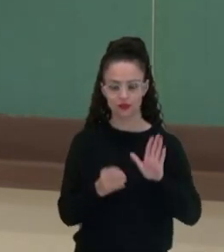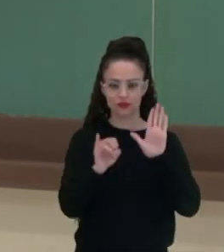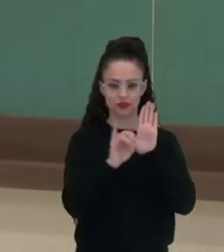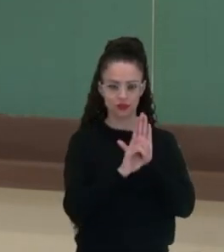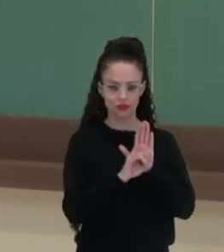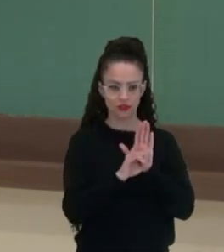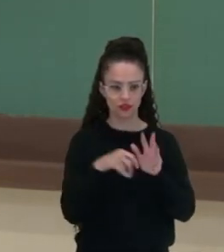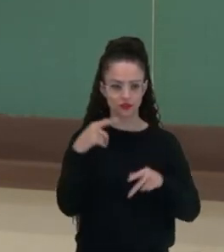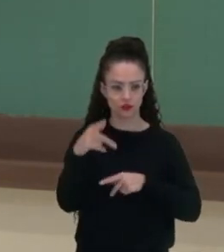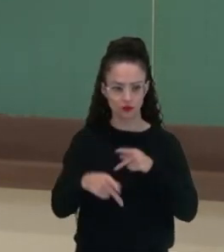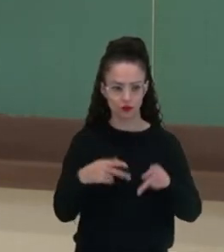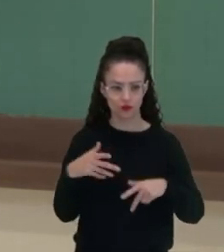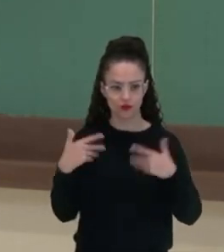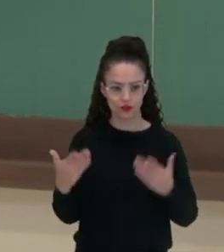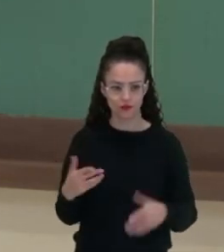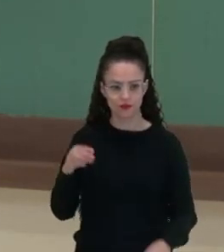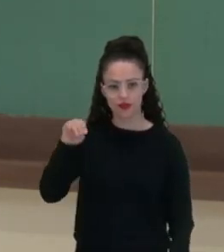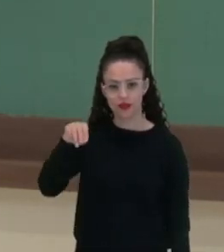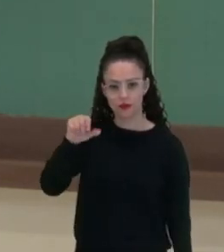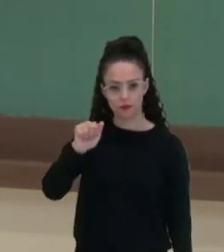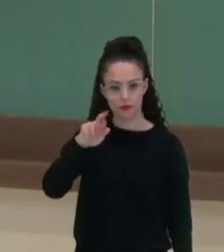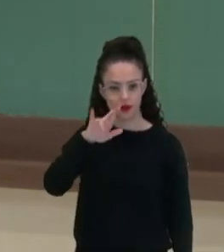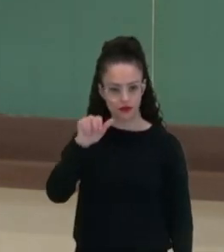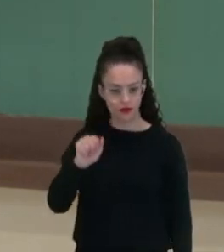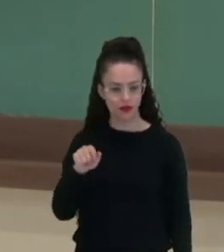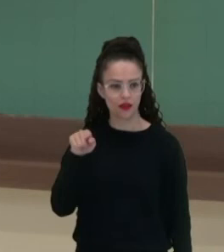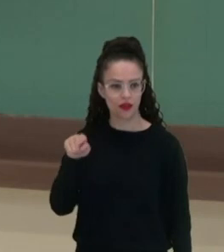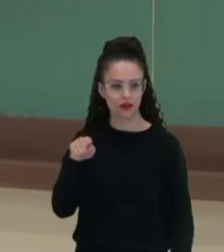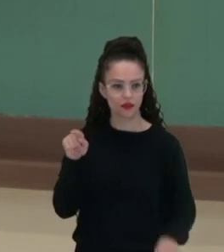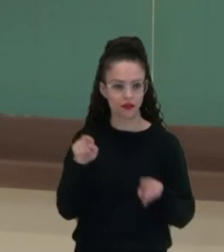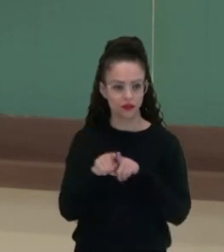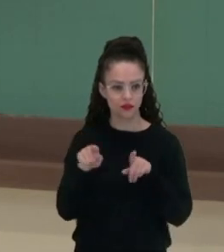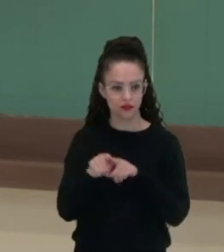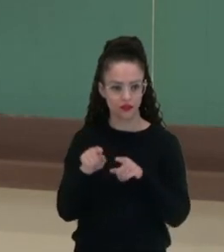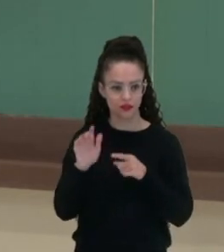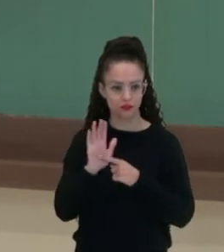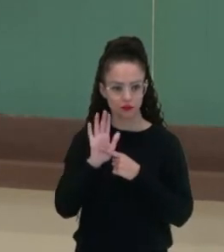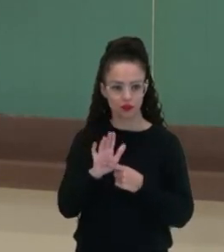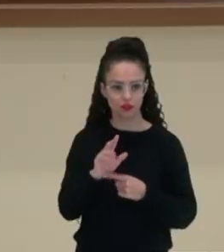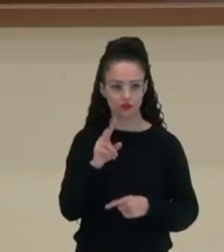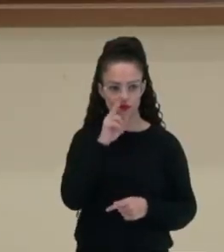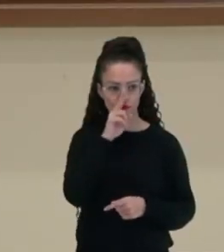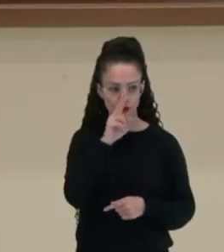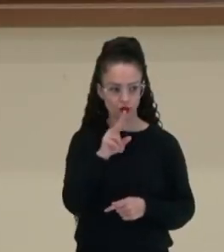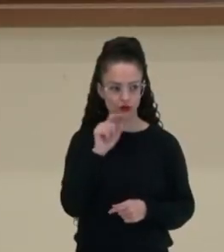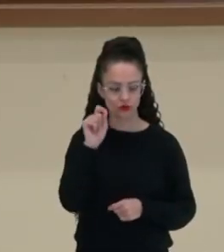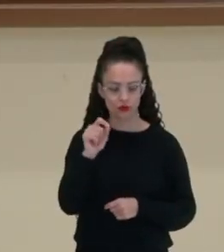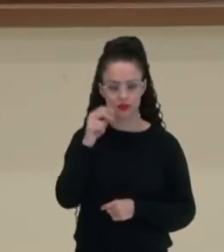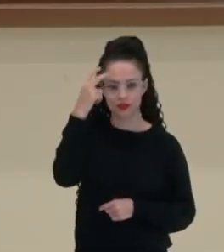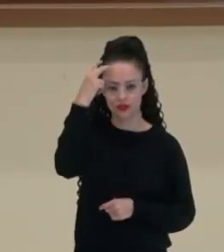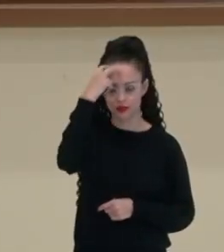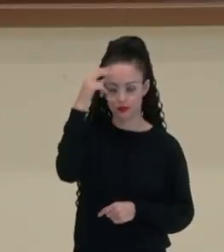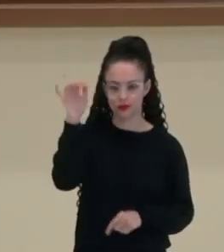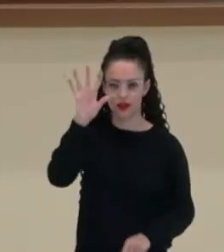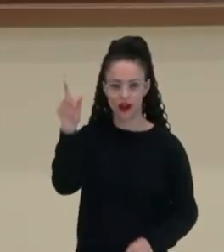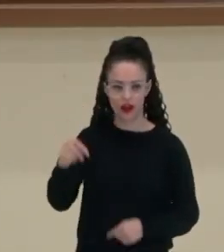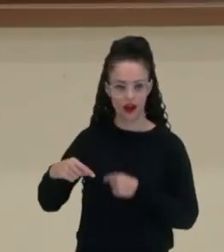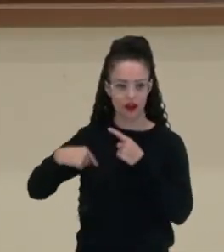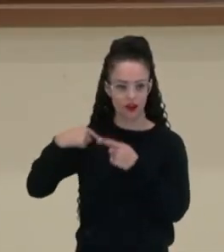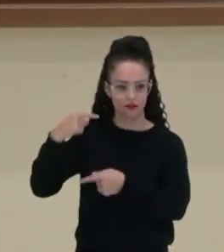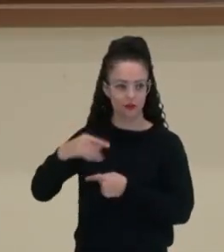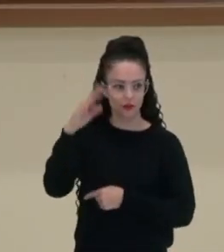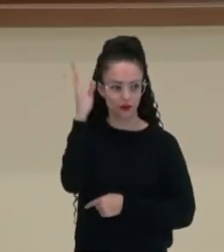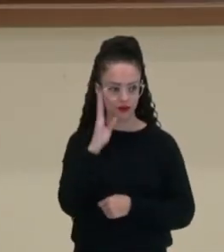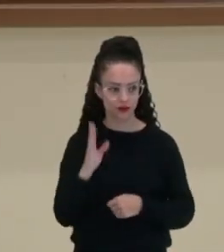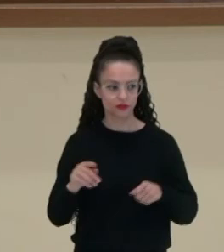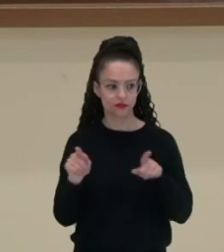dos nossos povos. E a Maria Auxiliadora, né, também trouxe o quê? A força e a beleza também da cultura afro-brasileira. Então, nas suas